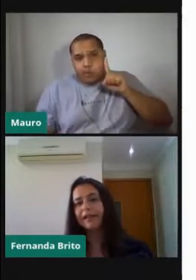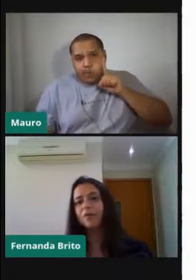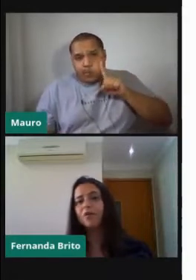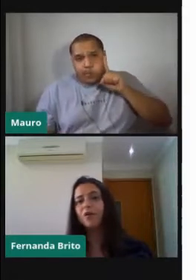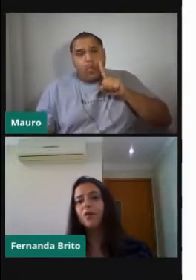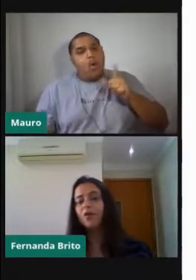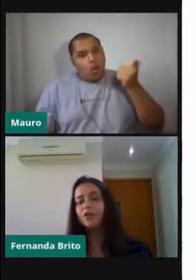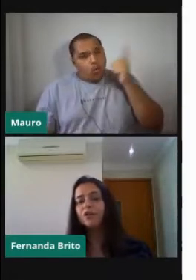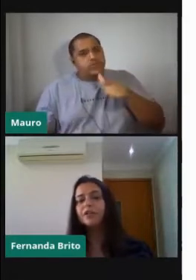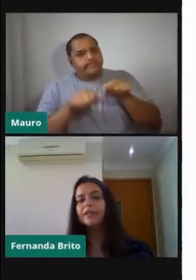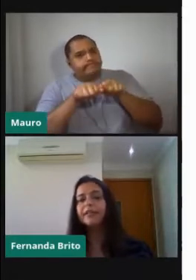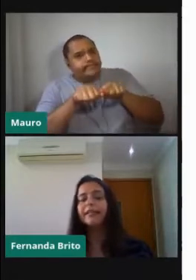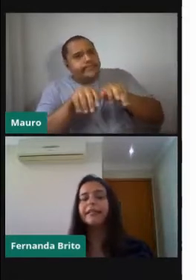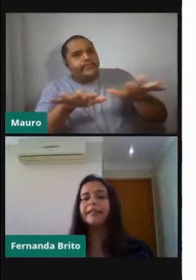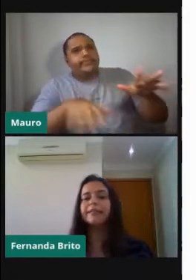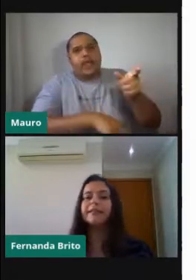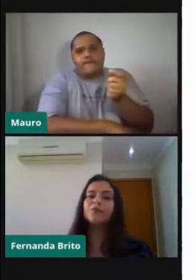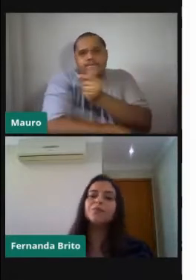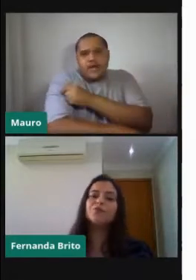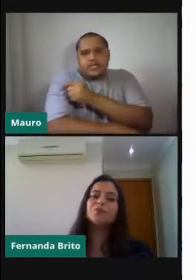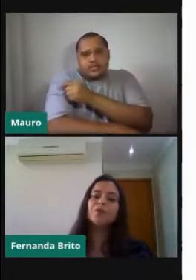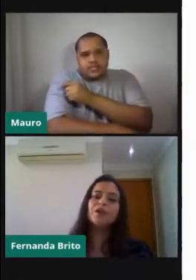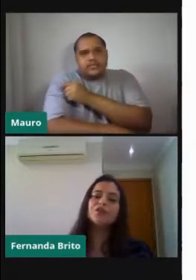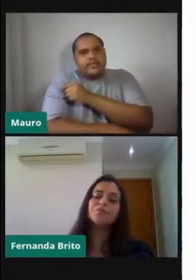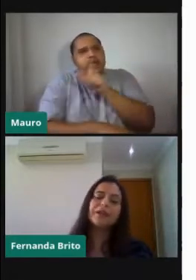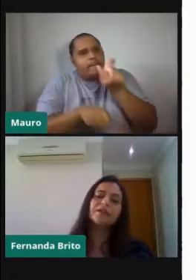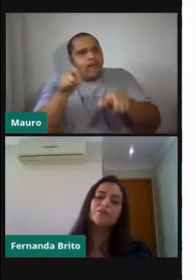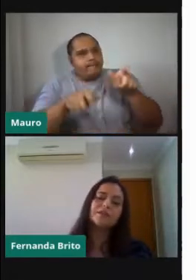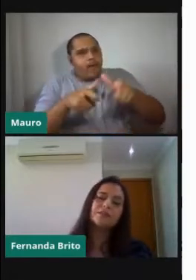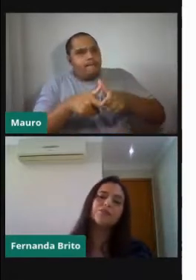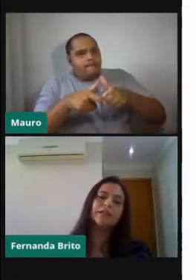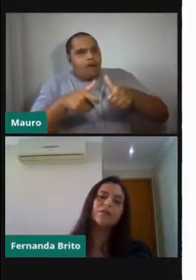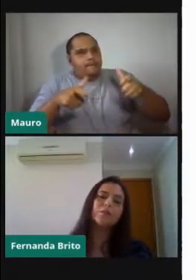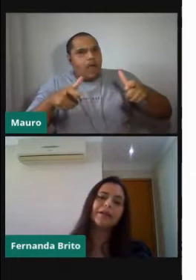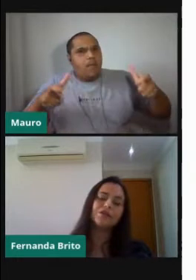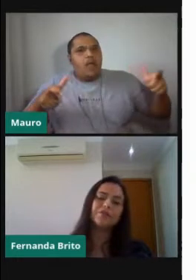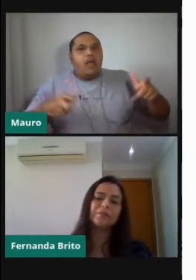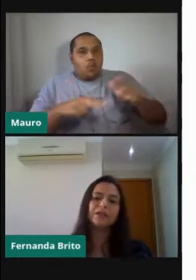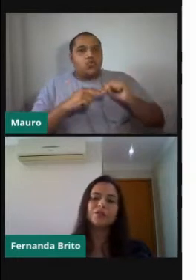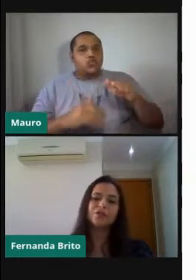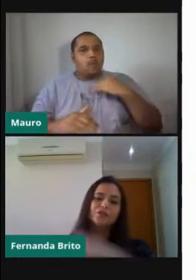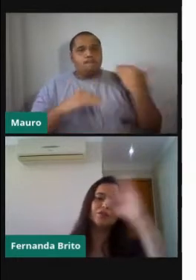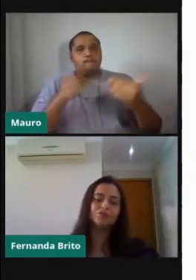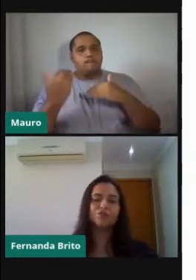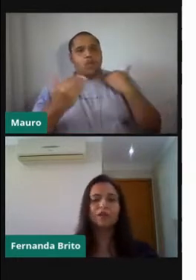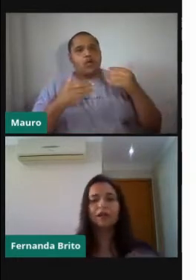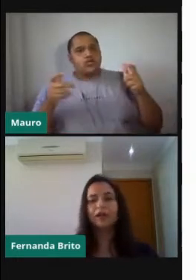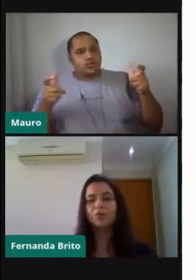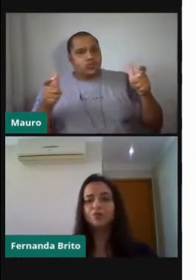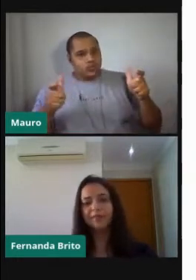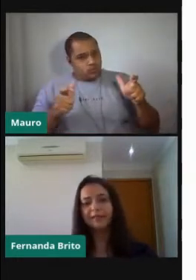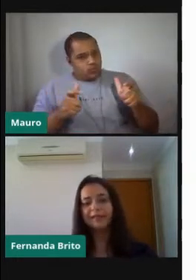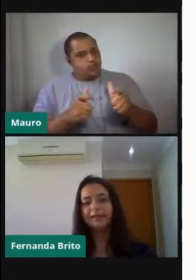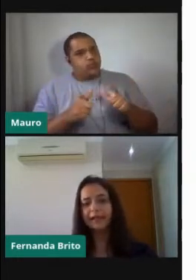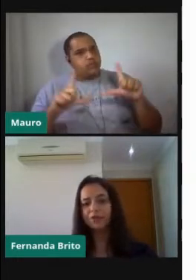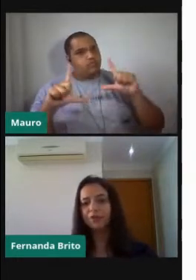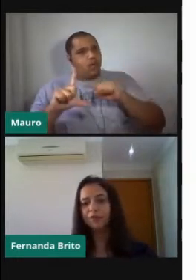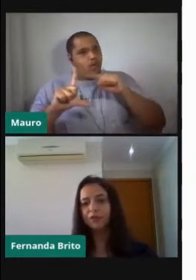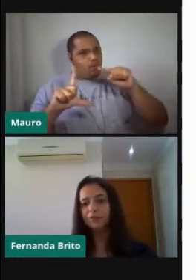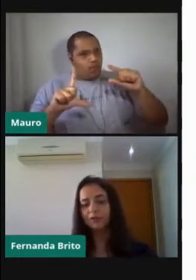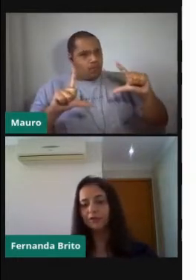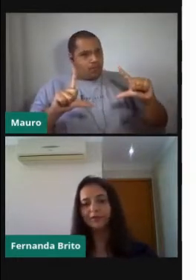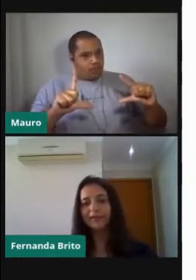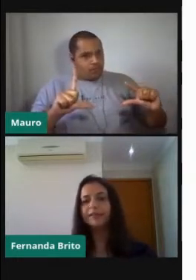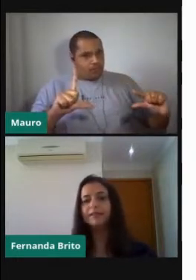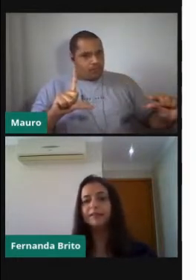esquema vacinal, hoje tem um número de mortes bem reduzido, né, comparativamente ao que tínhamos há alguns meses atrás,